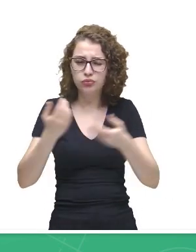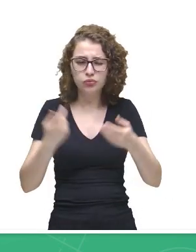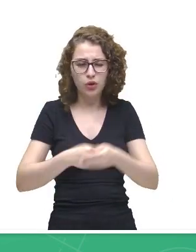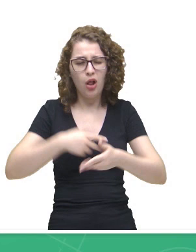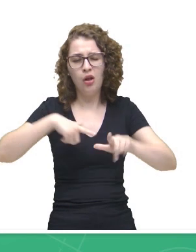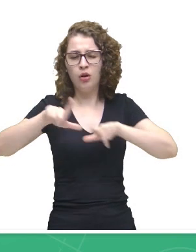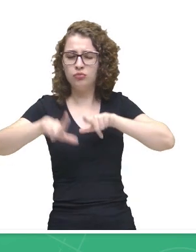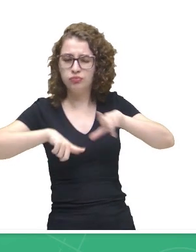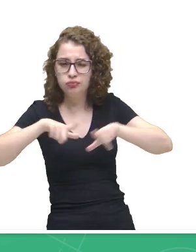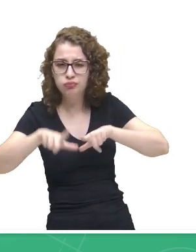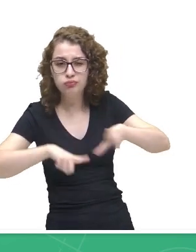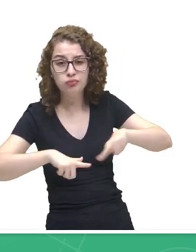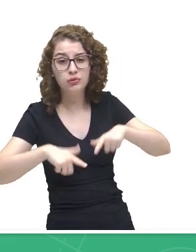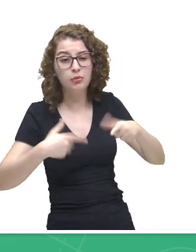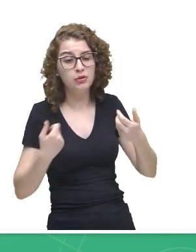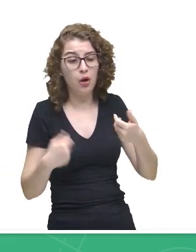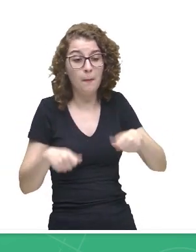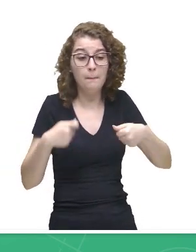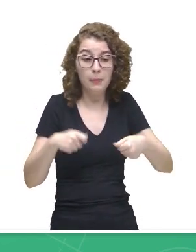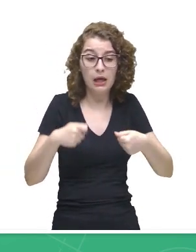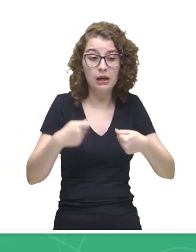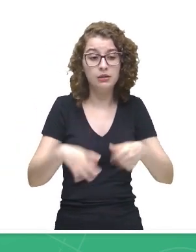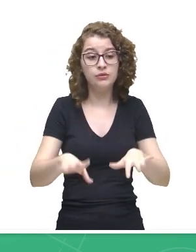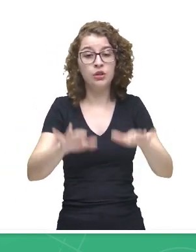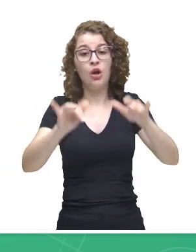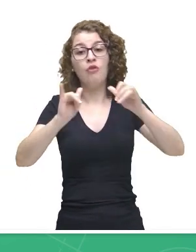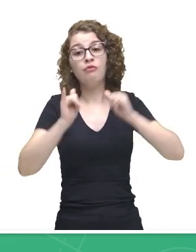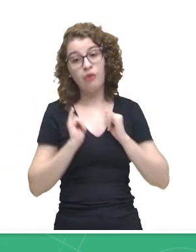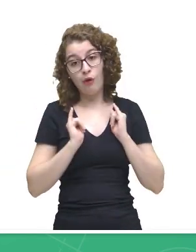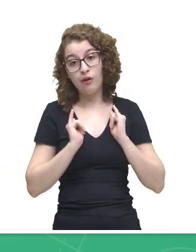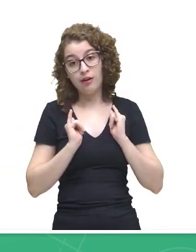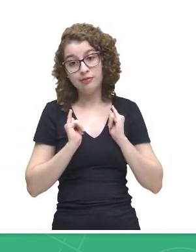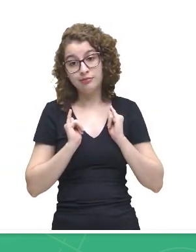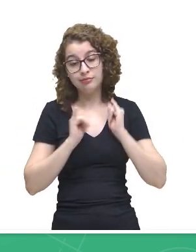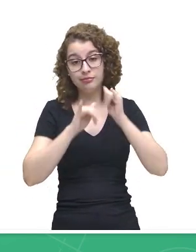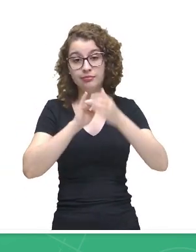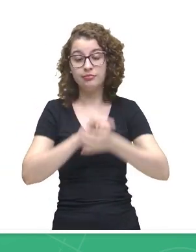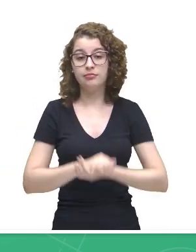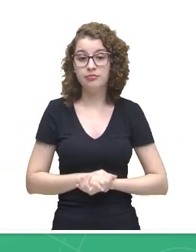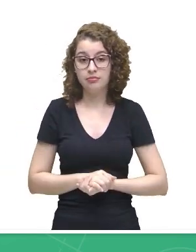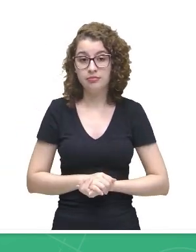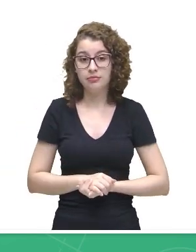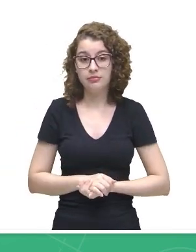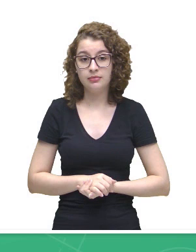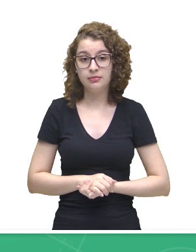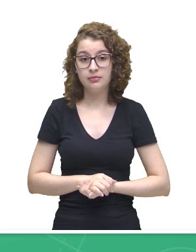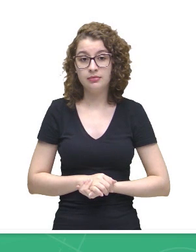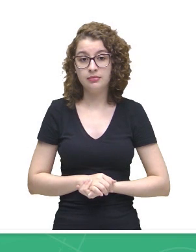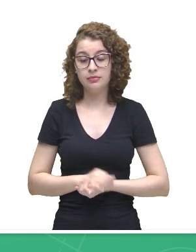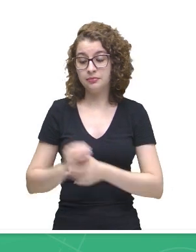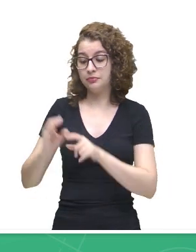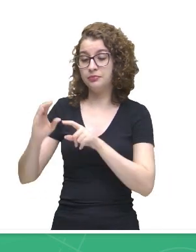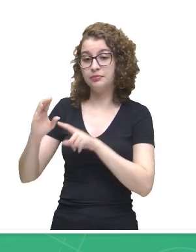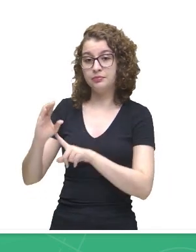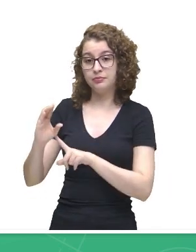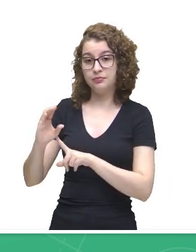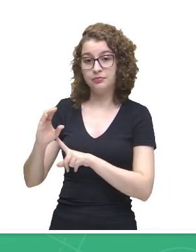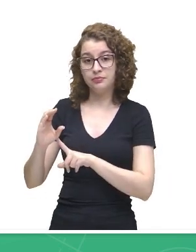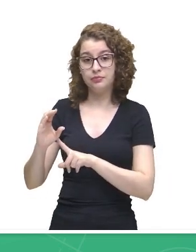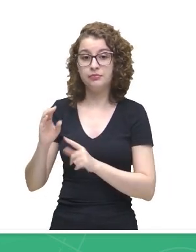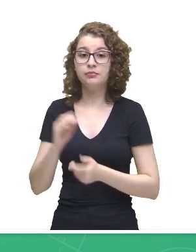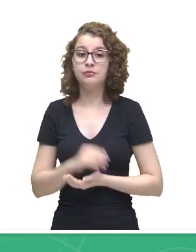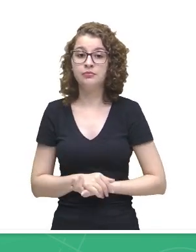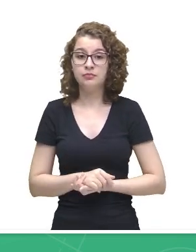mereço férias, certo? Agora, a letra C, eu